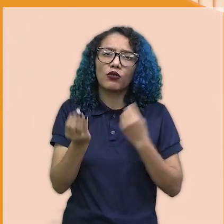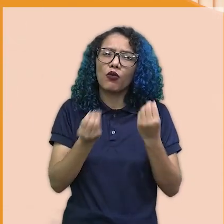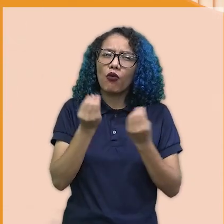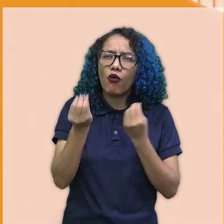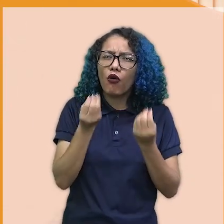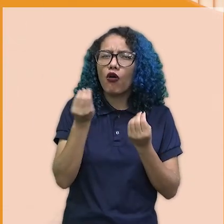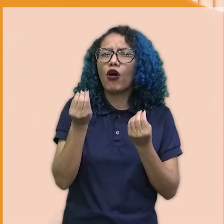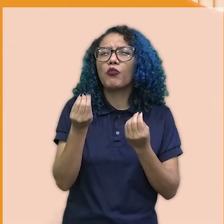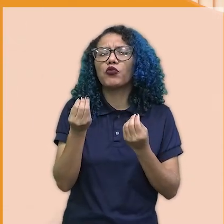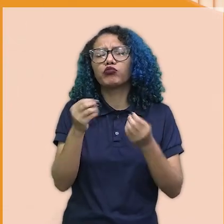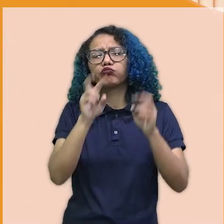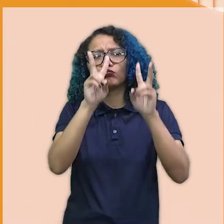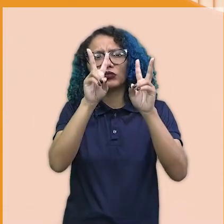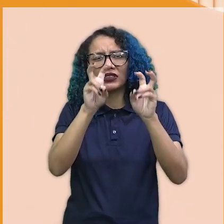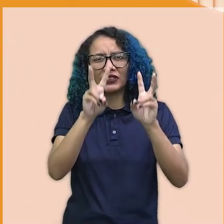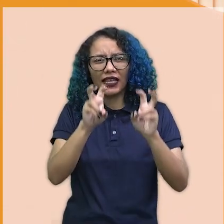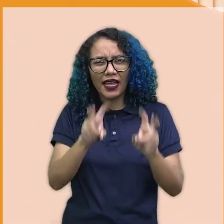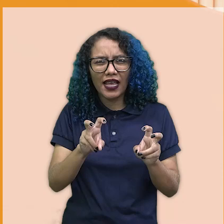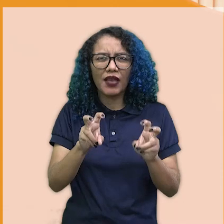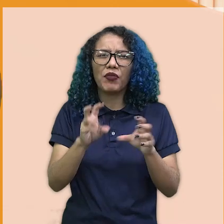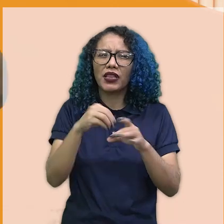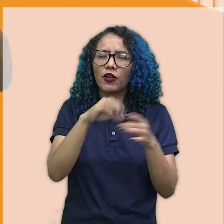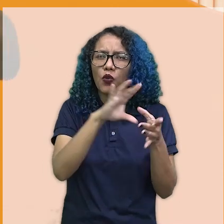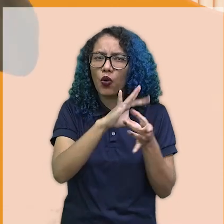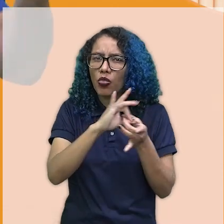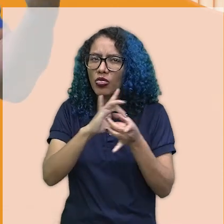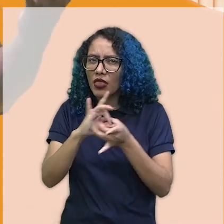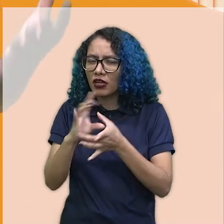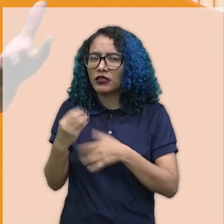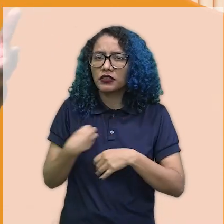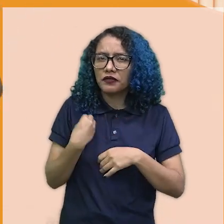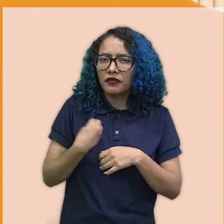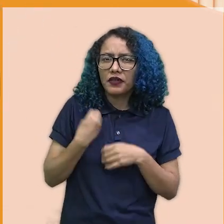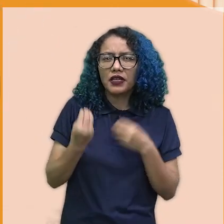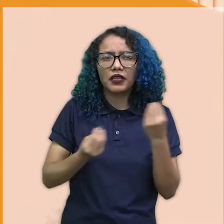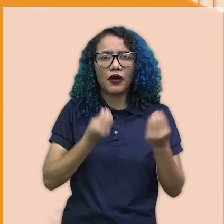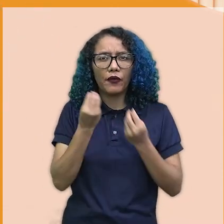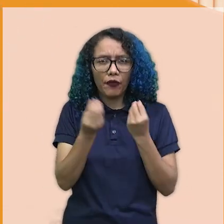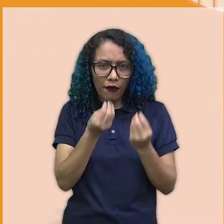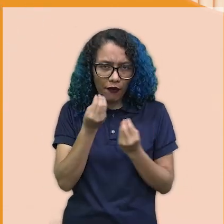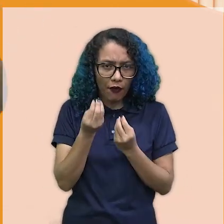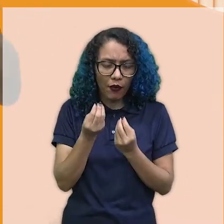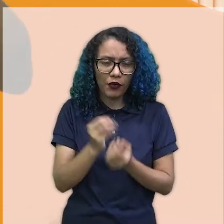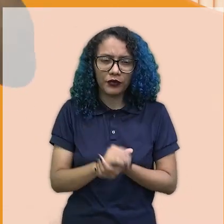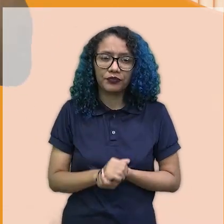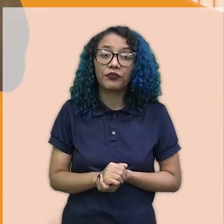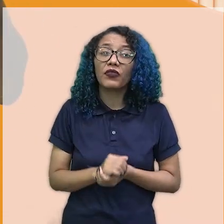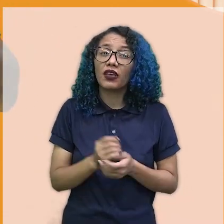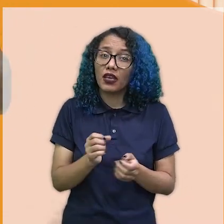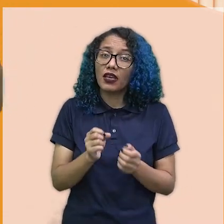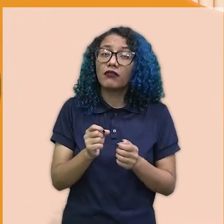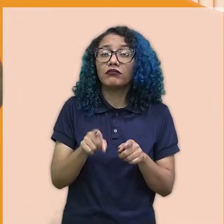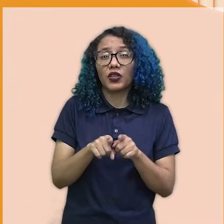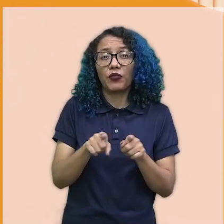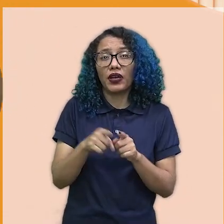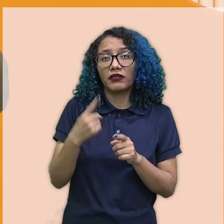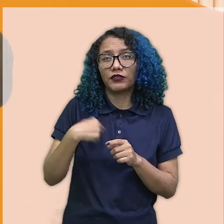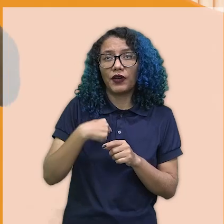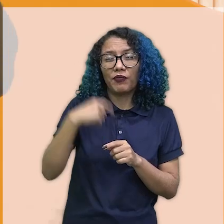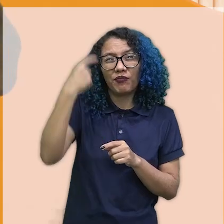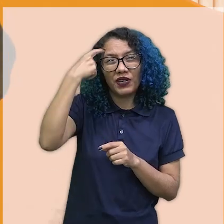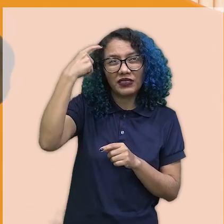né, essa realidade. E a partir de então, cada um de nós vamos tirar aí as nossas dúvidas,